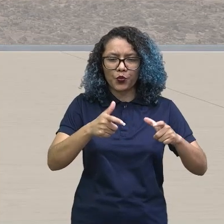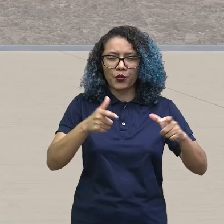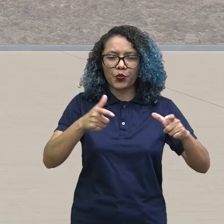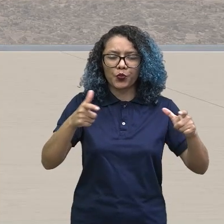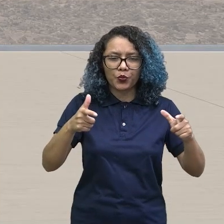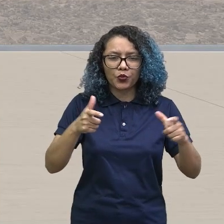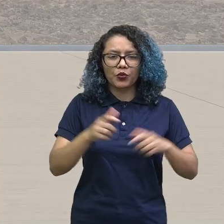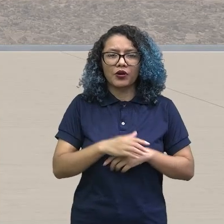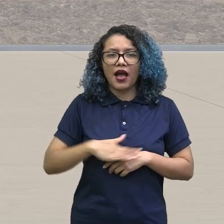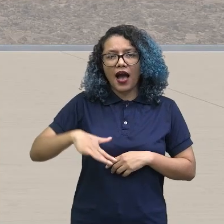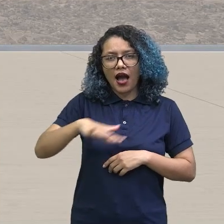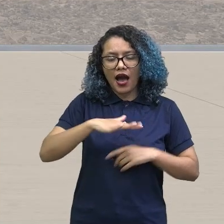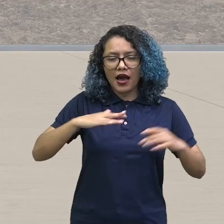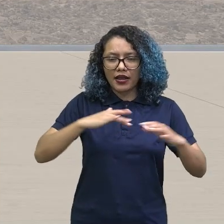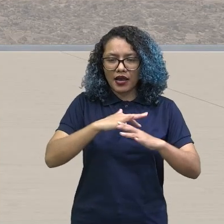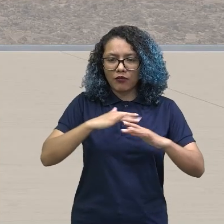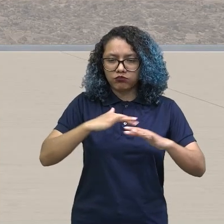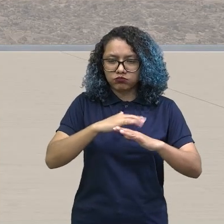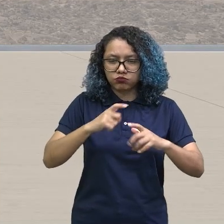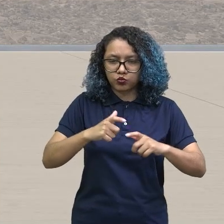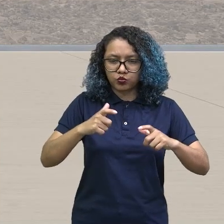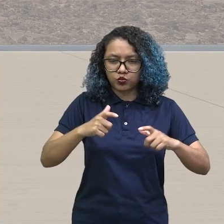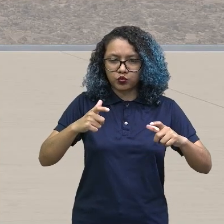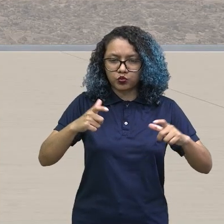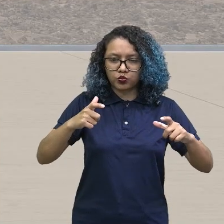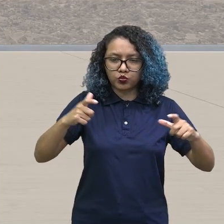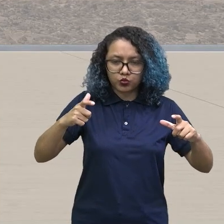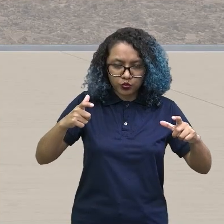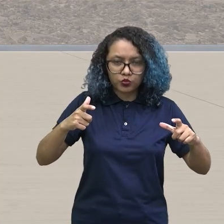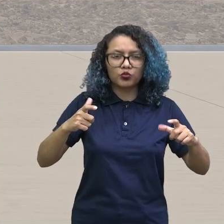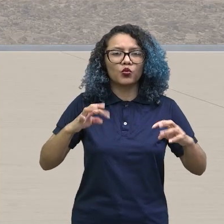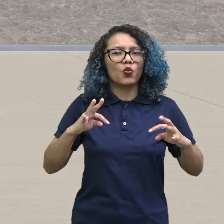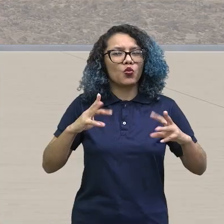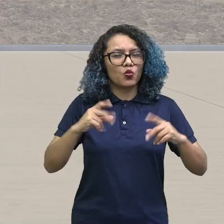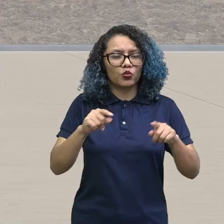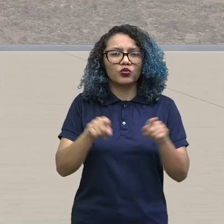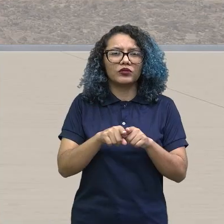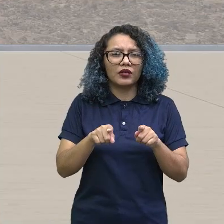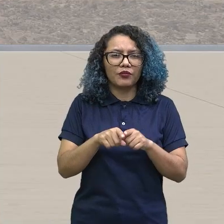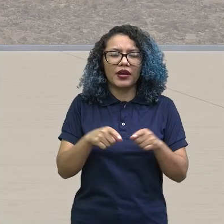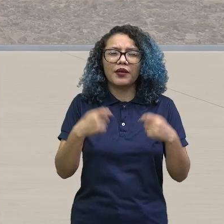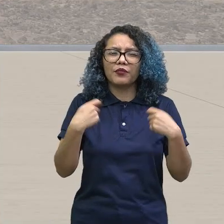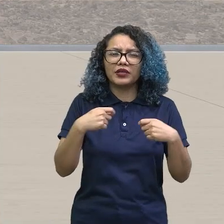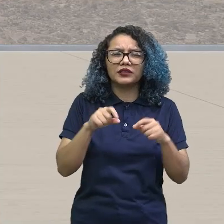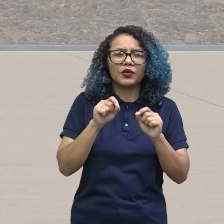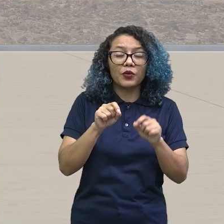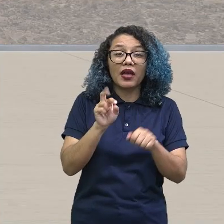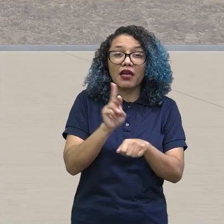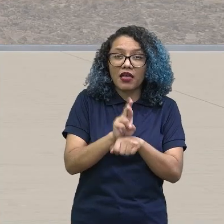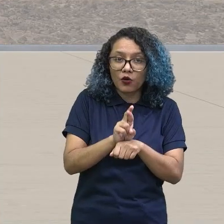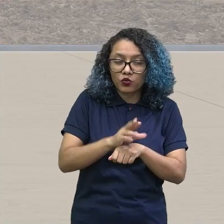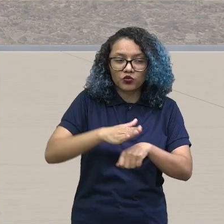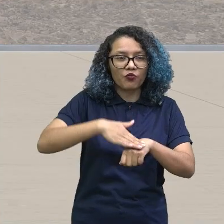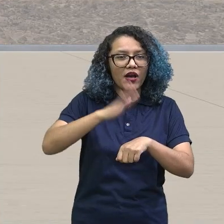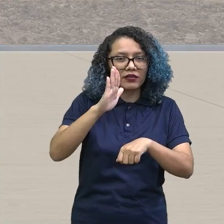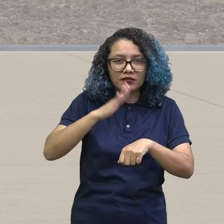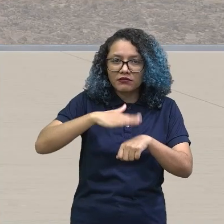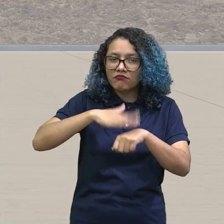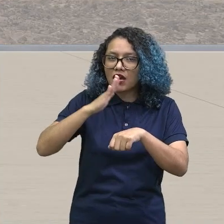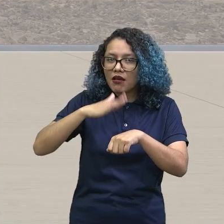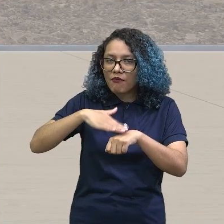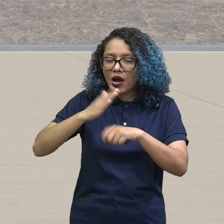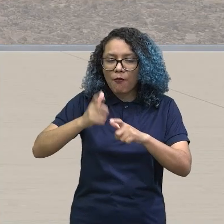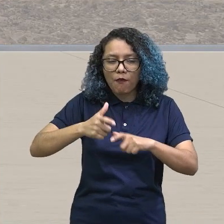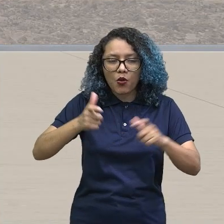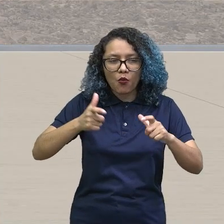ali urbano também aumenta, e tudo isso vai gerando mais demanda, né? É necessário mais recursos, e só